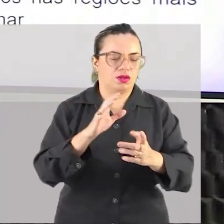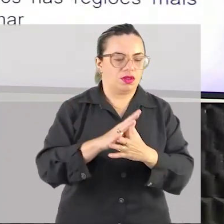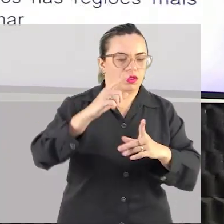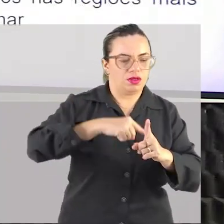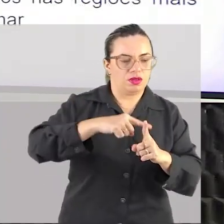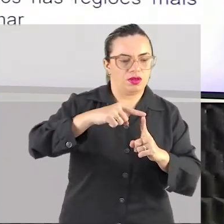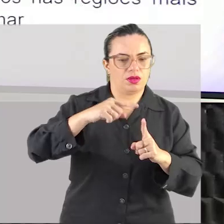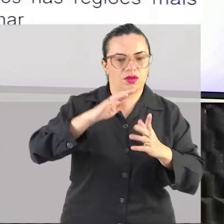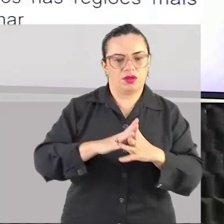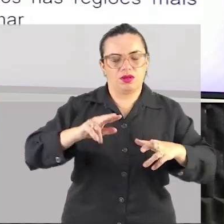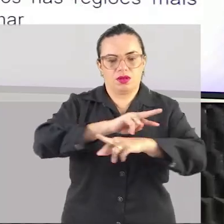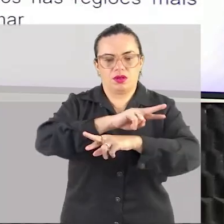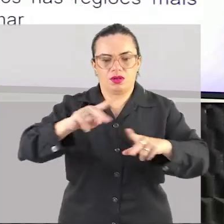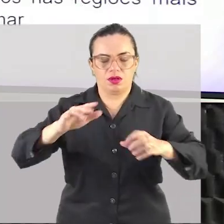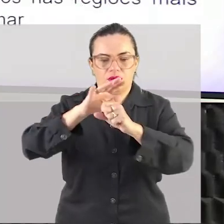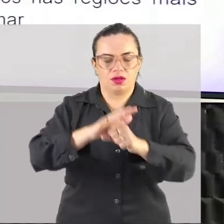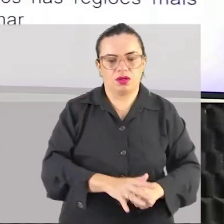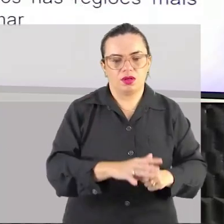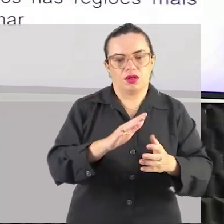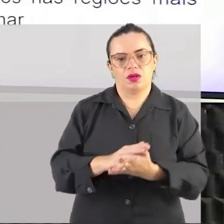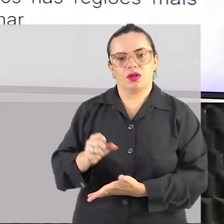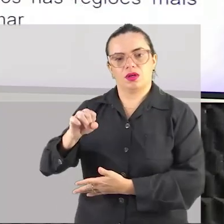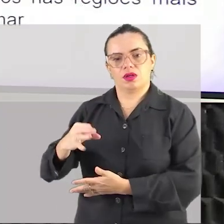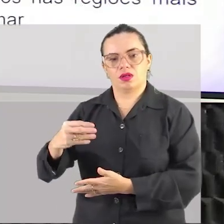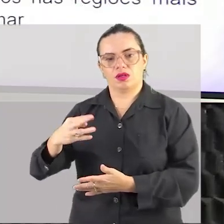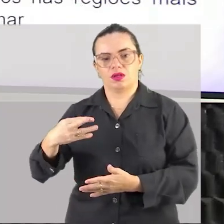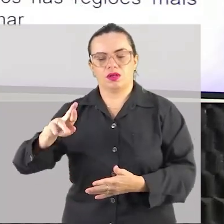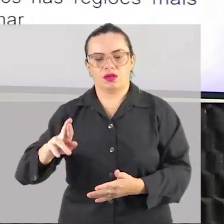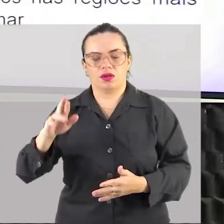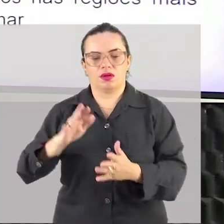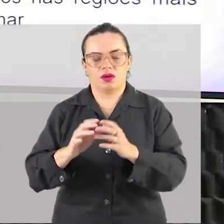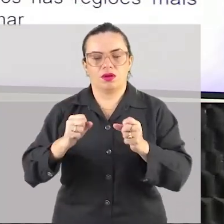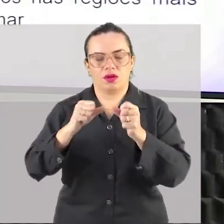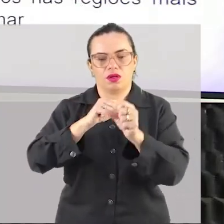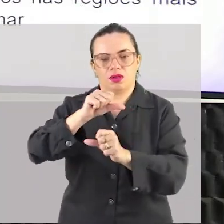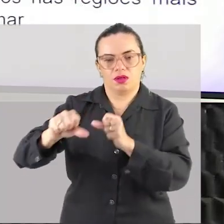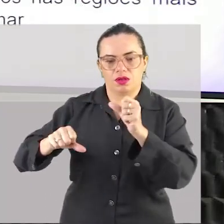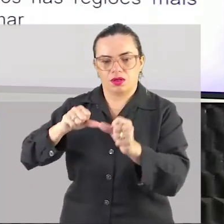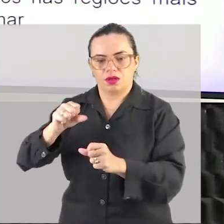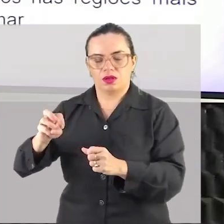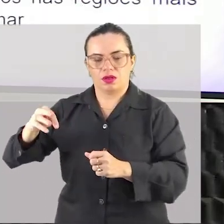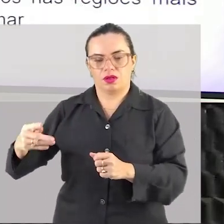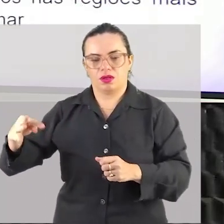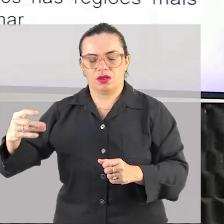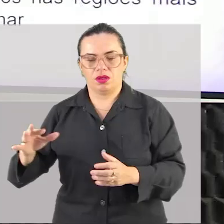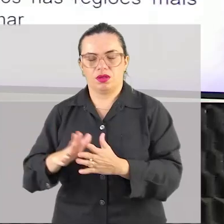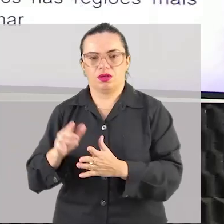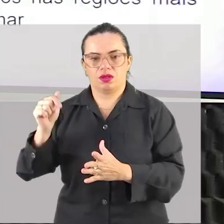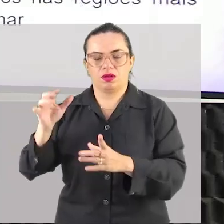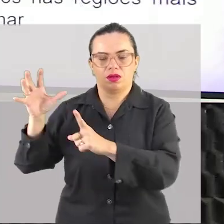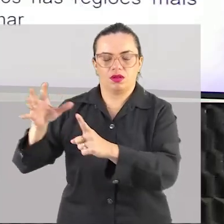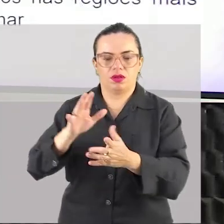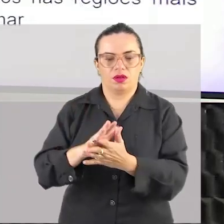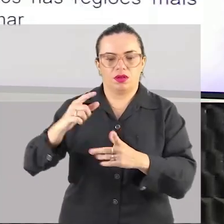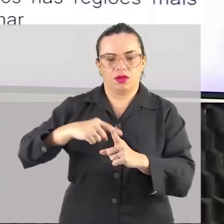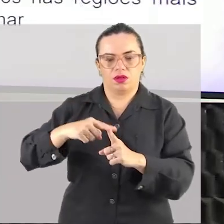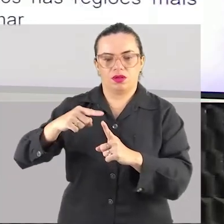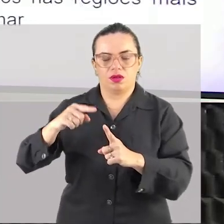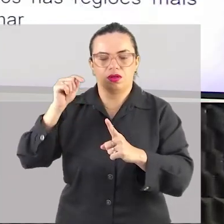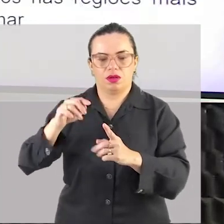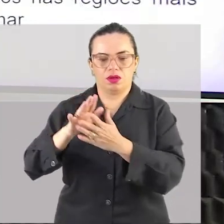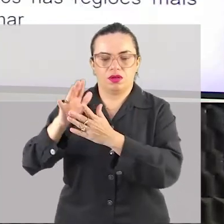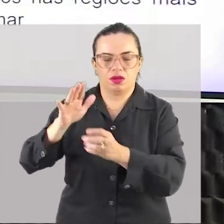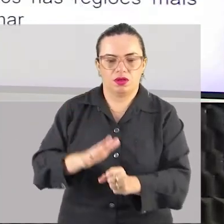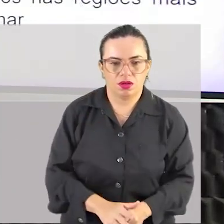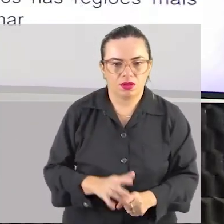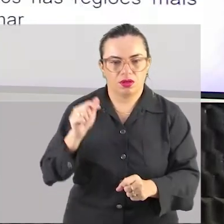e pressão. A sedimentar pode virar metamórfica se também sofrer mudança de temperatura e pressão. Só que essas mudanças de